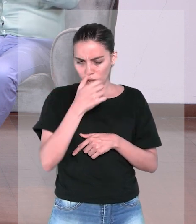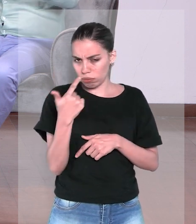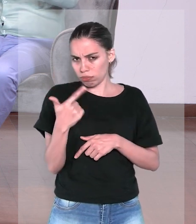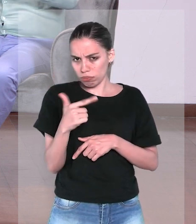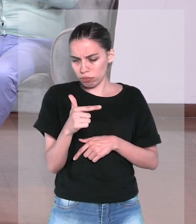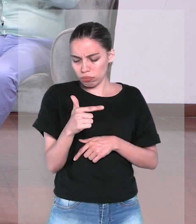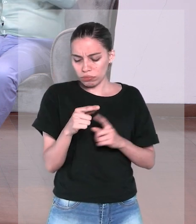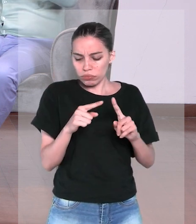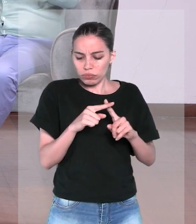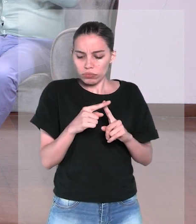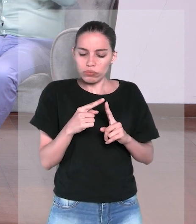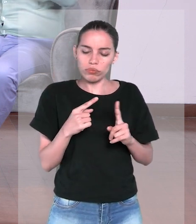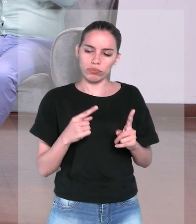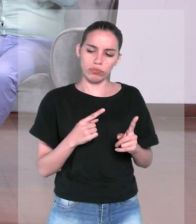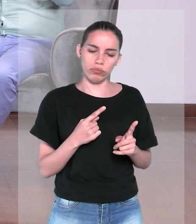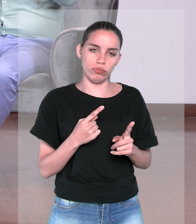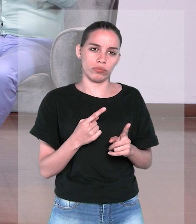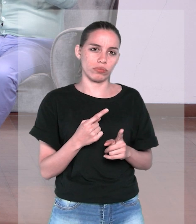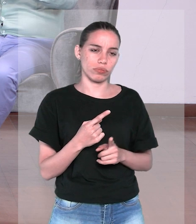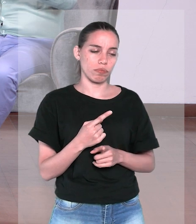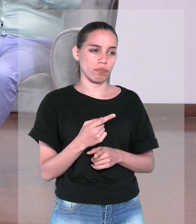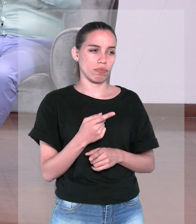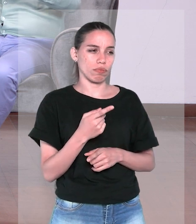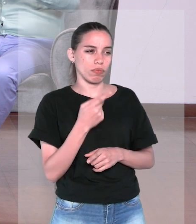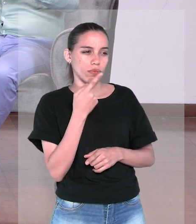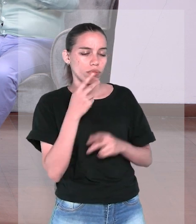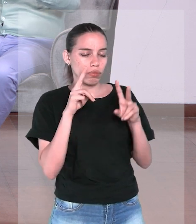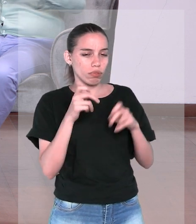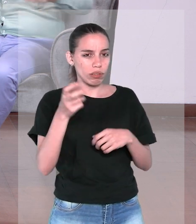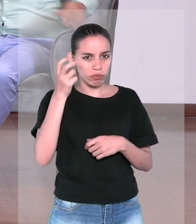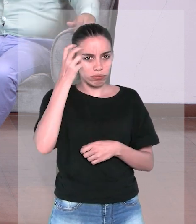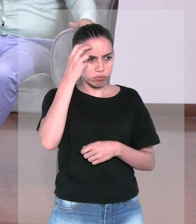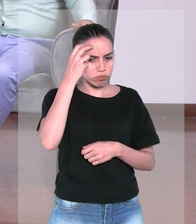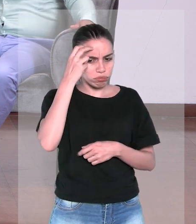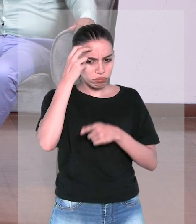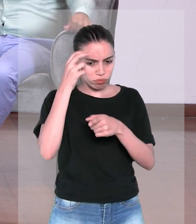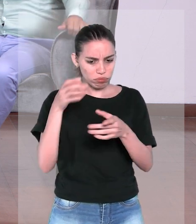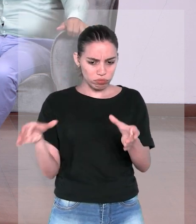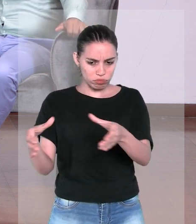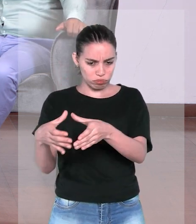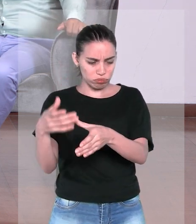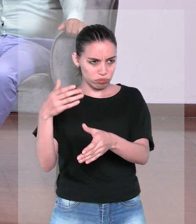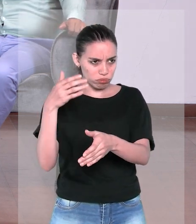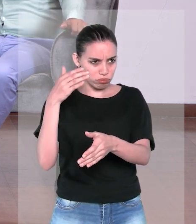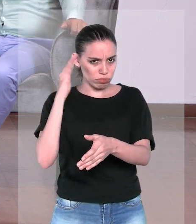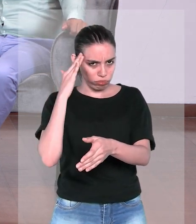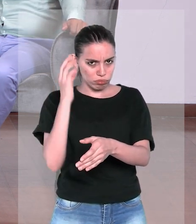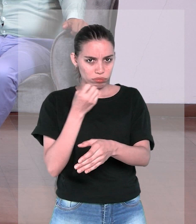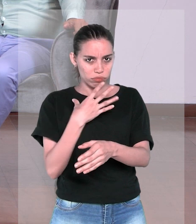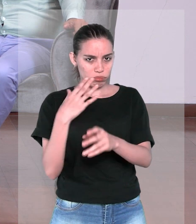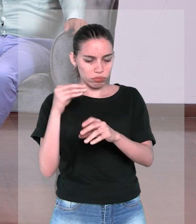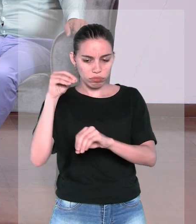certo modo, muito pouco compreendida pela escola. Só te interromper um minutinho. Você disse que não tinham